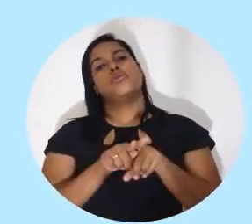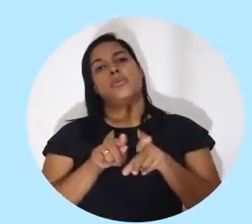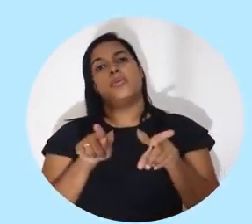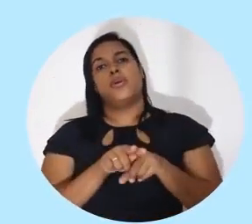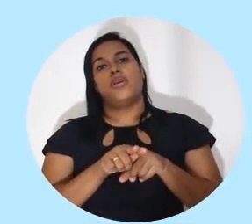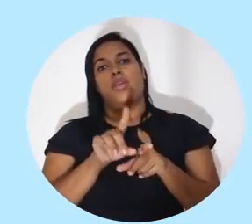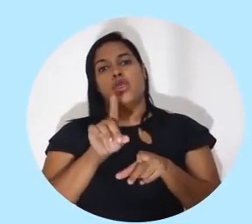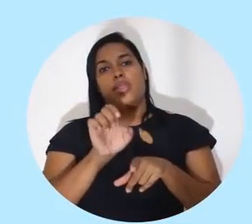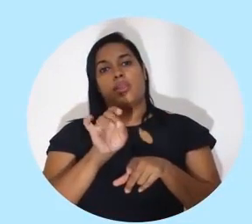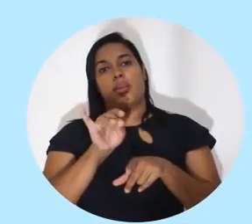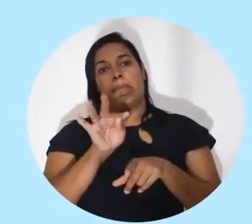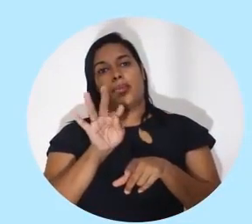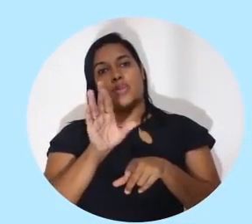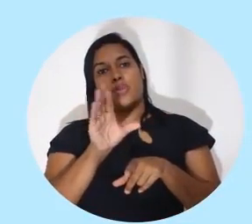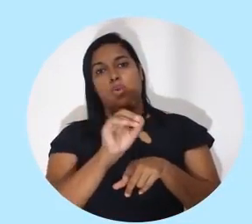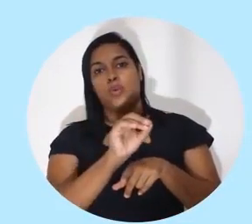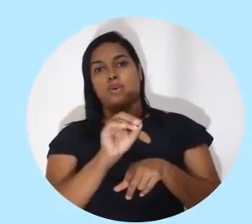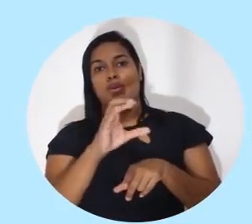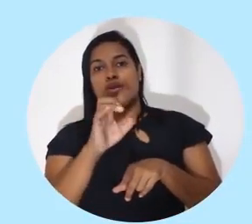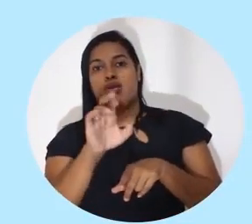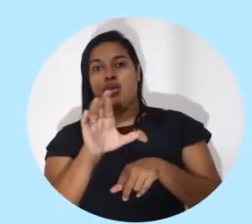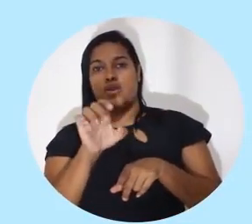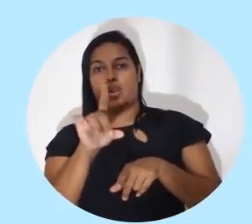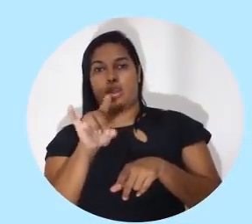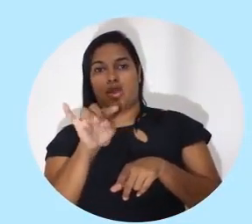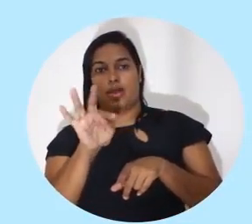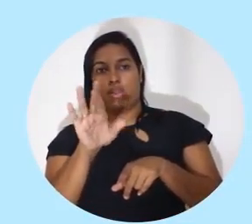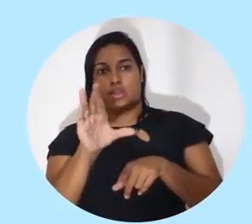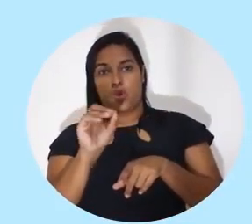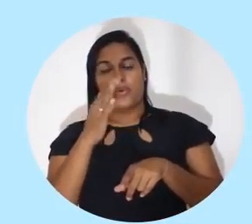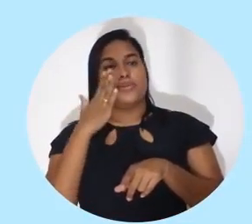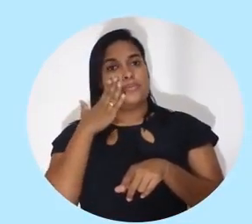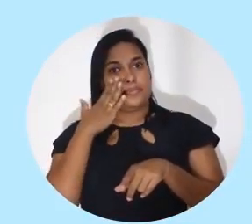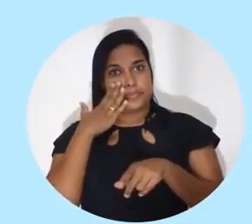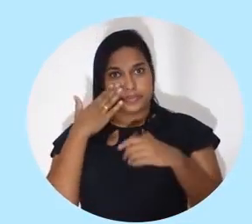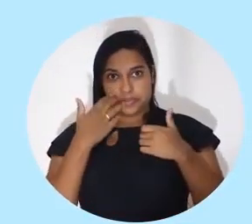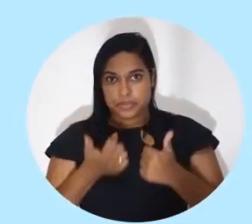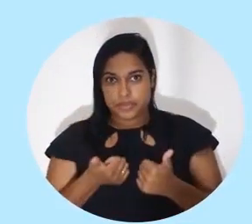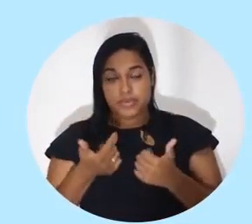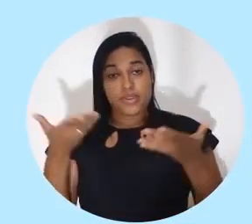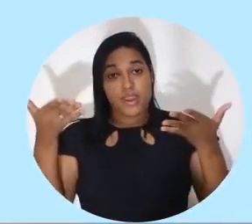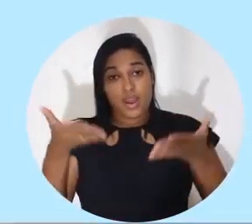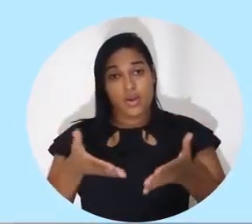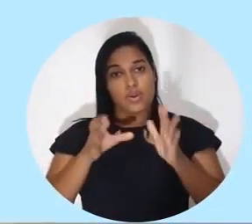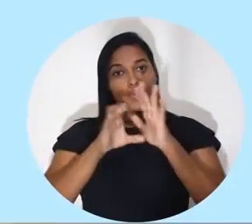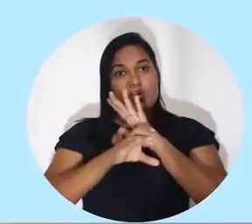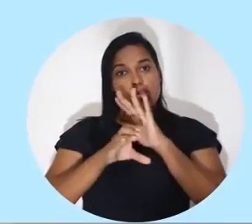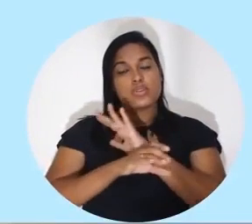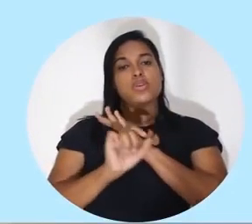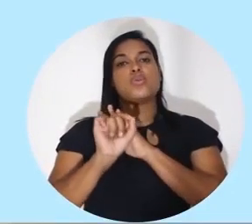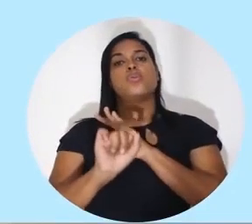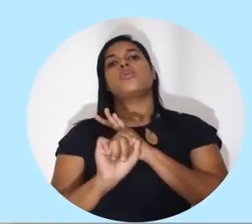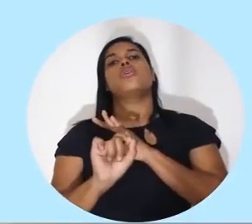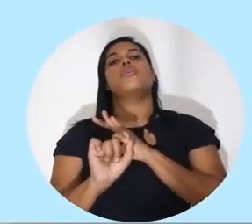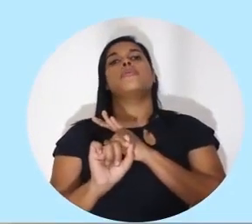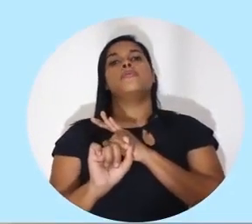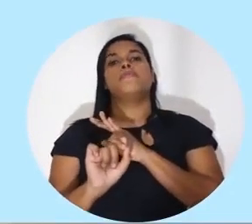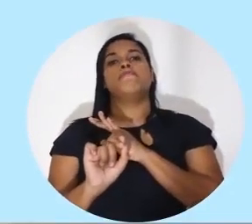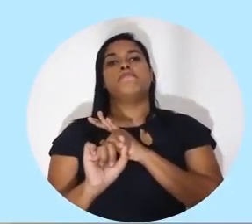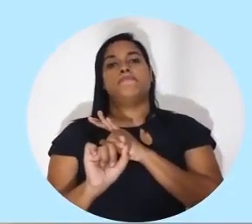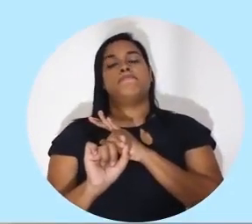que é débito e crédito. E aí, vamos então agora passar para o conceito. Vejam, o conceito de